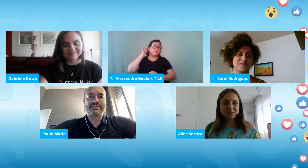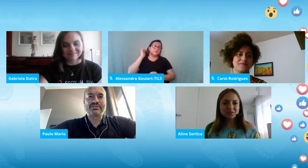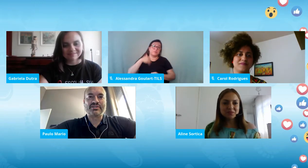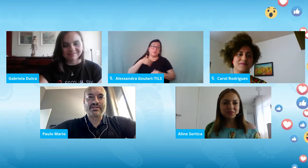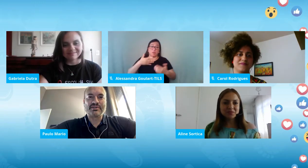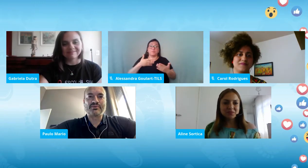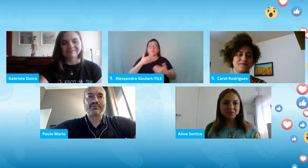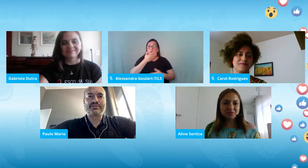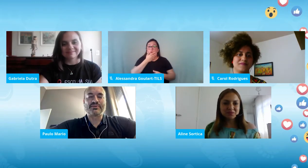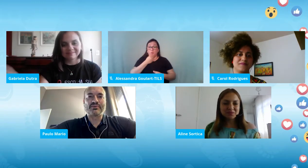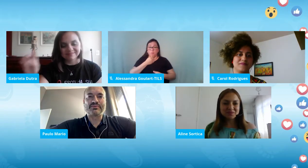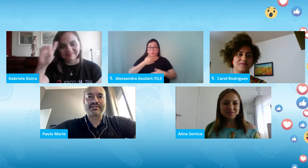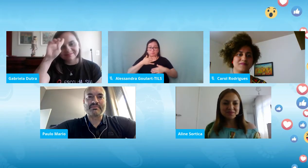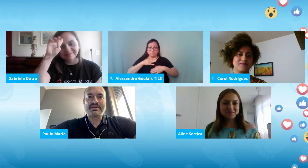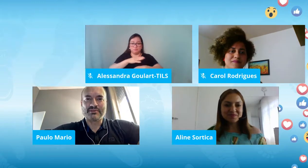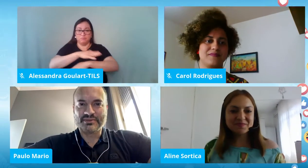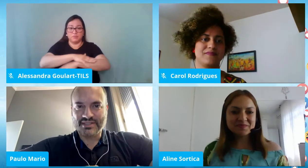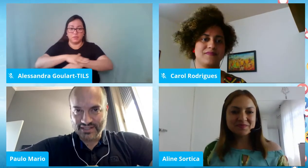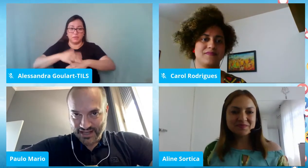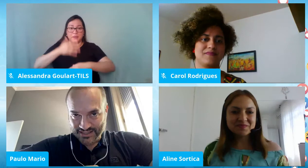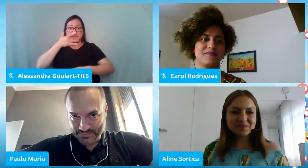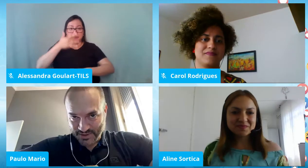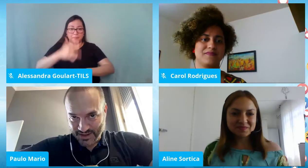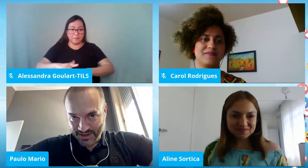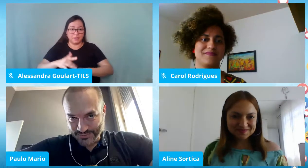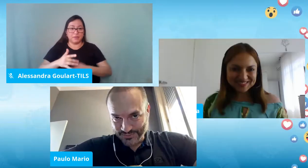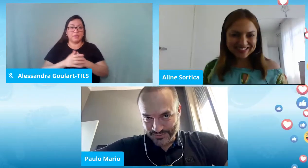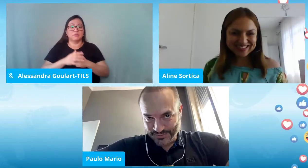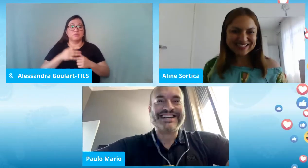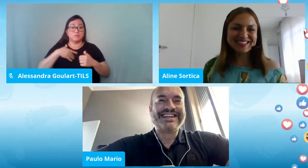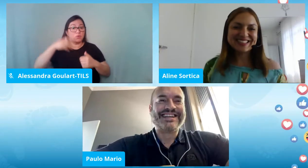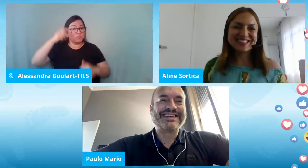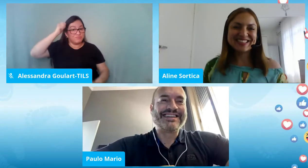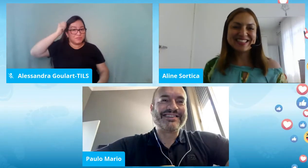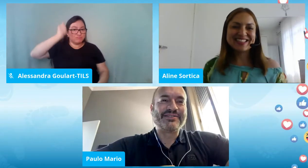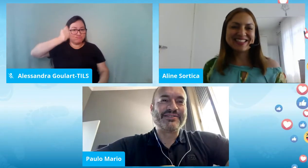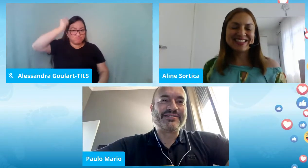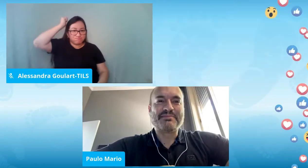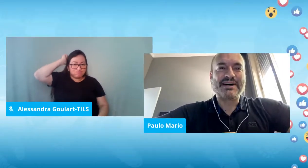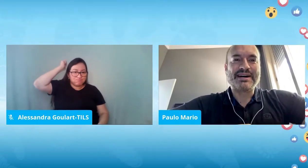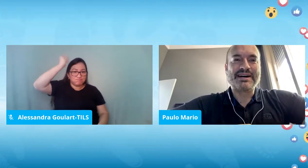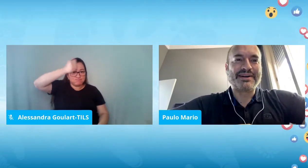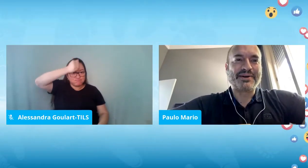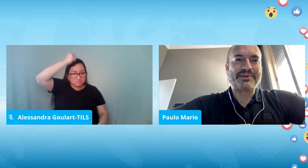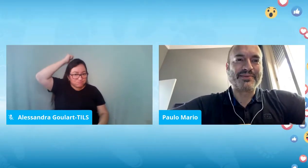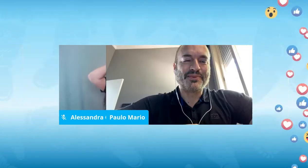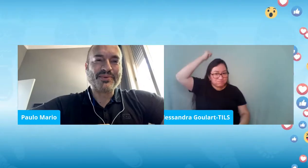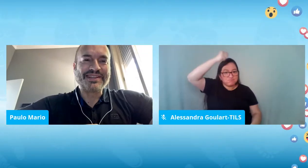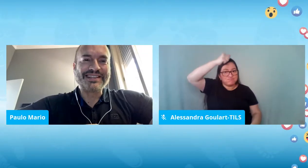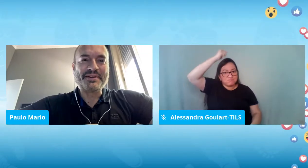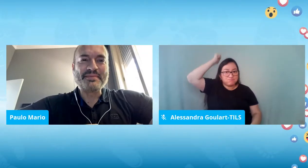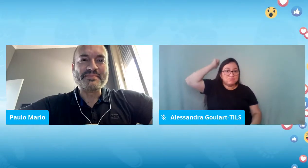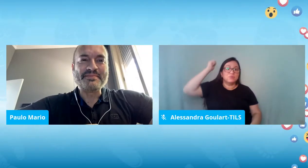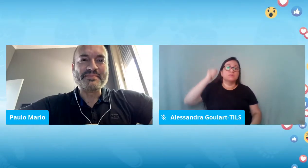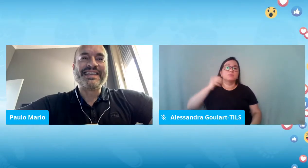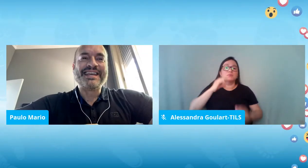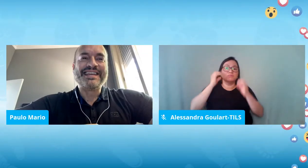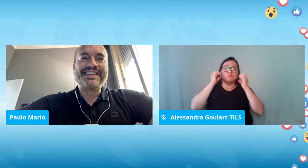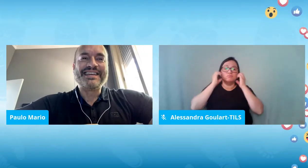branco, cisgênero, eu estou com os cabelos raspados e uso uma barba